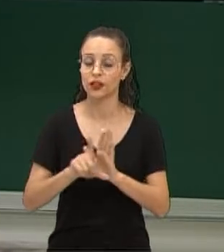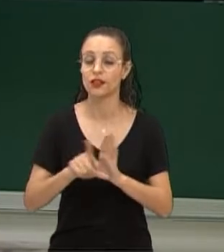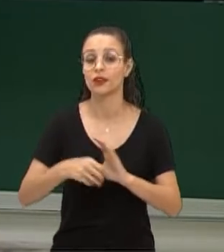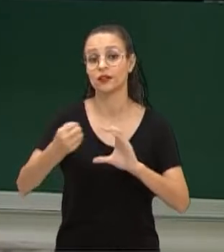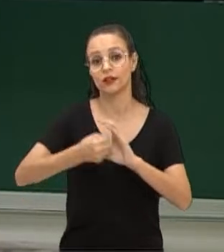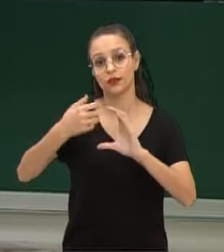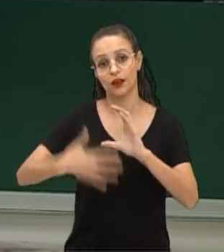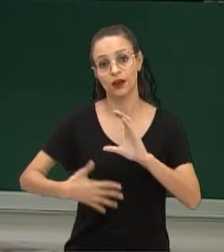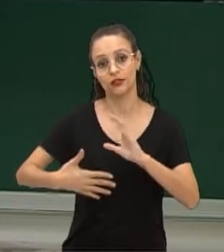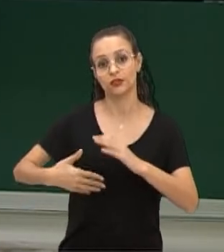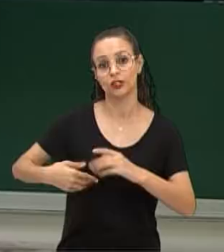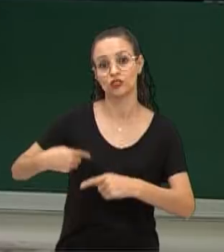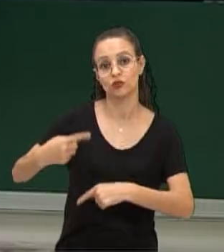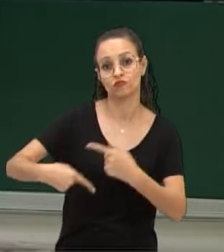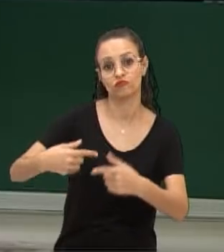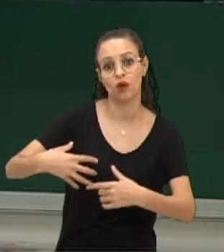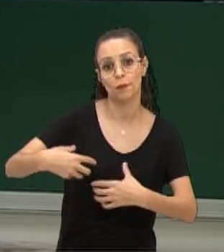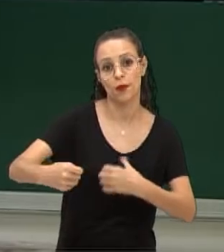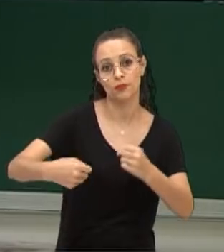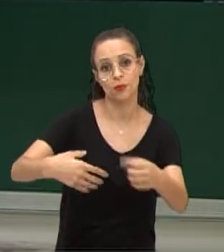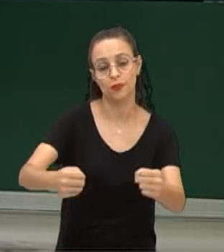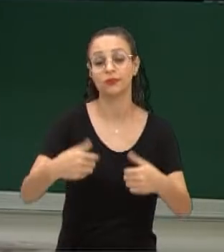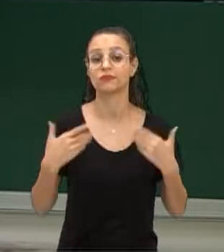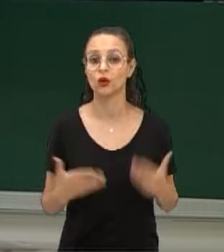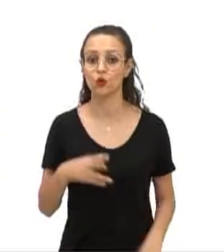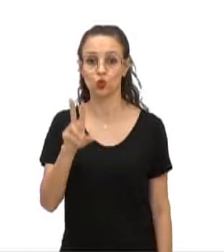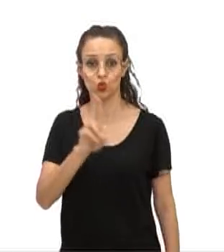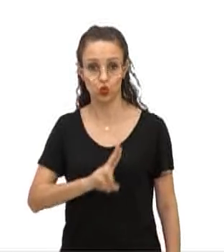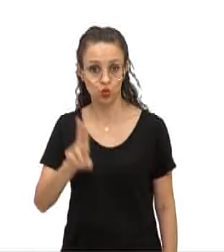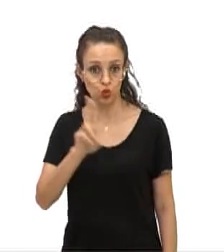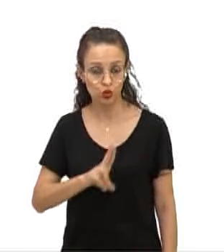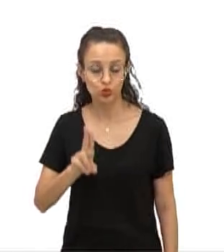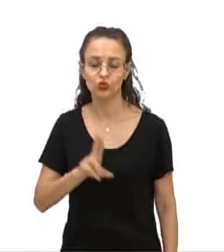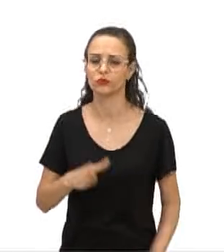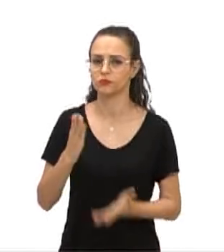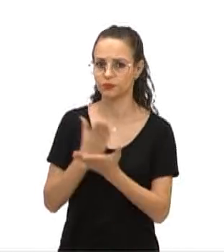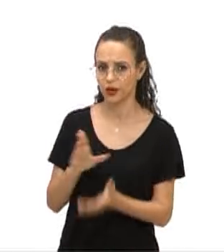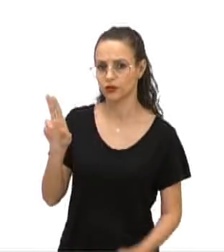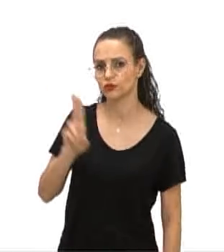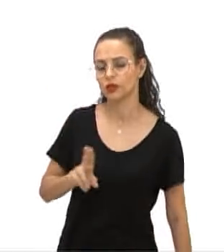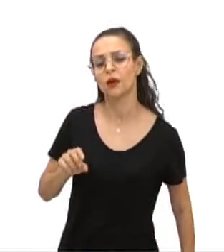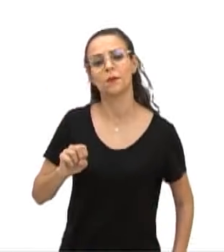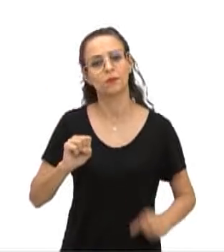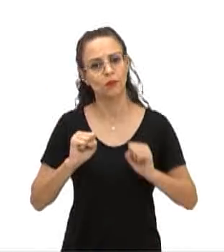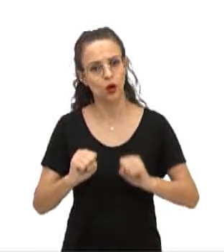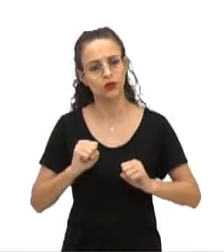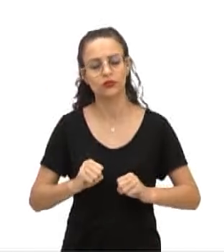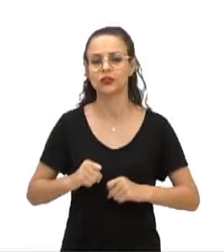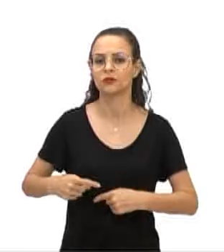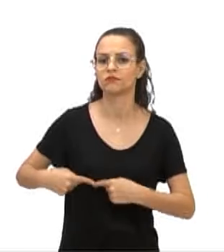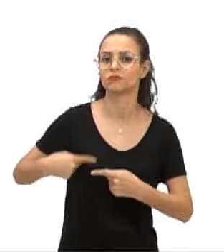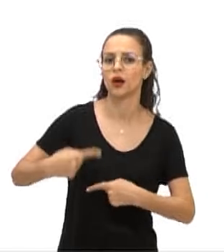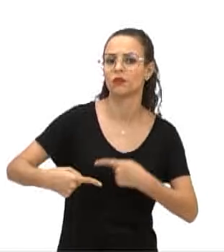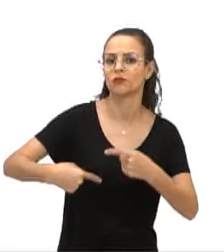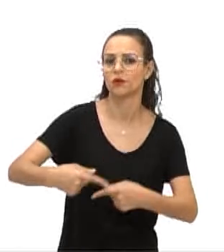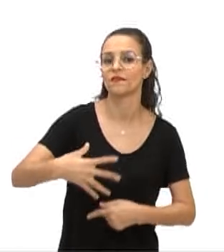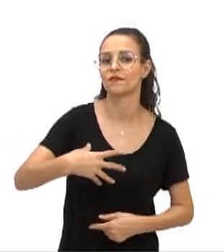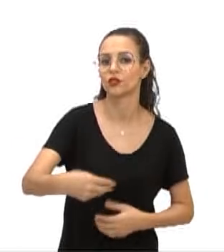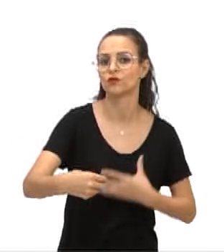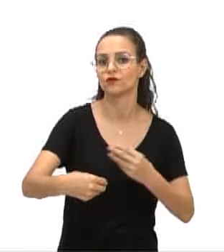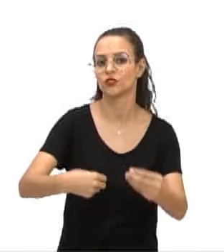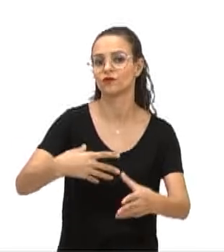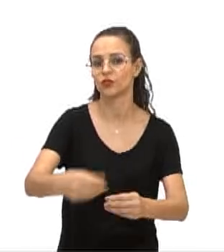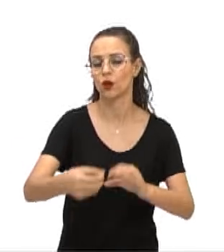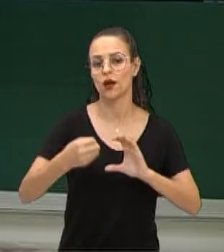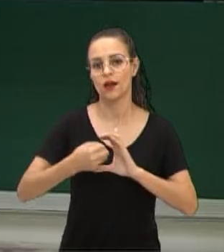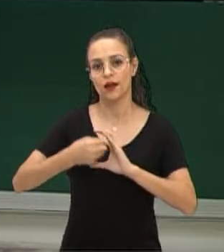dos caracteres adquiridos, que diz assim, pelo uso e desuso poderiam ser transmitidas para as próximas gerações. Então